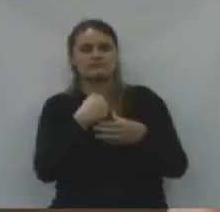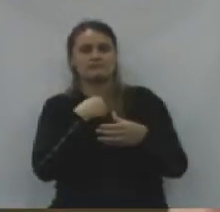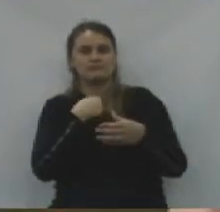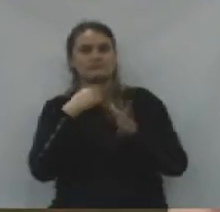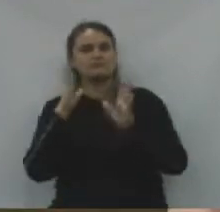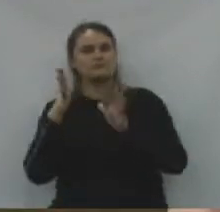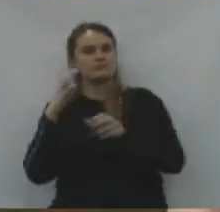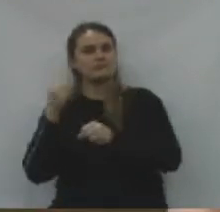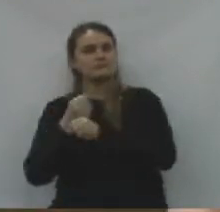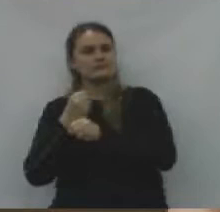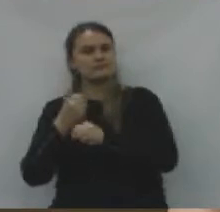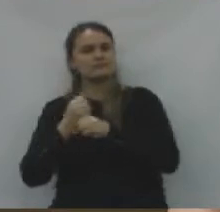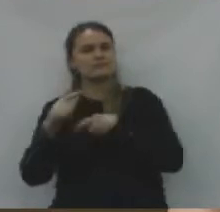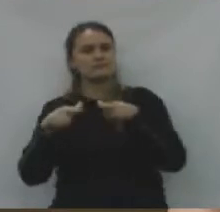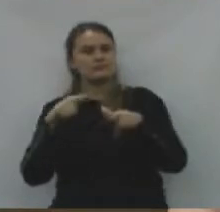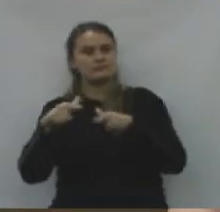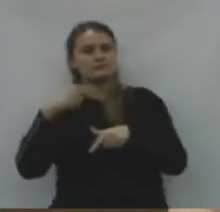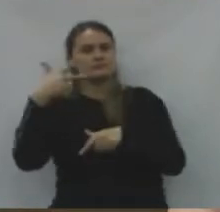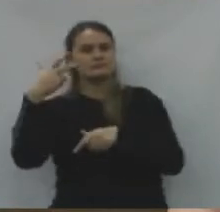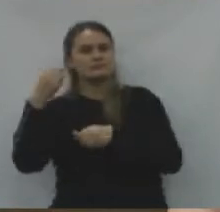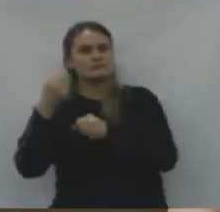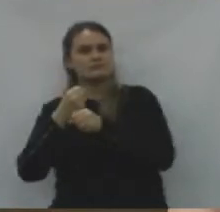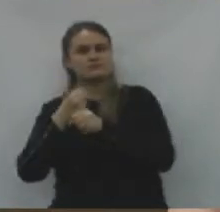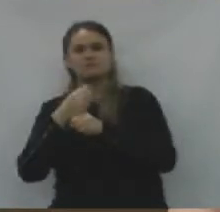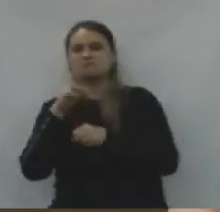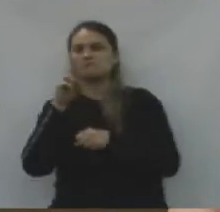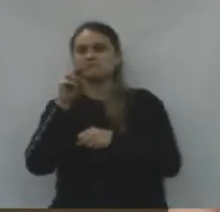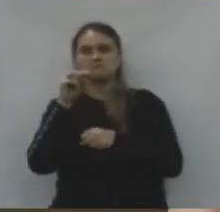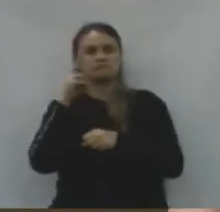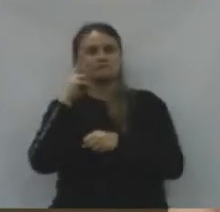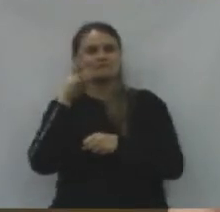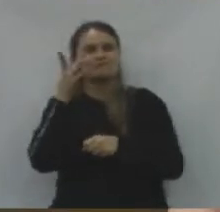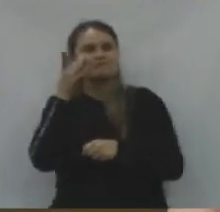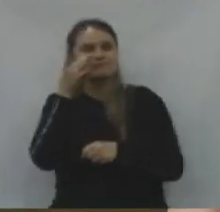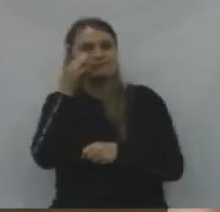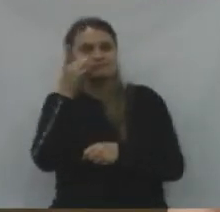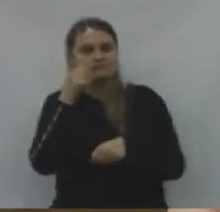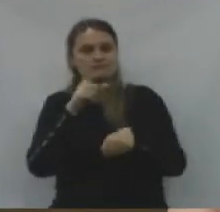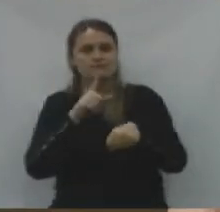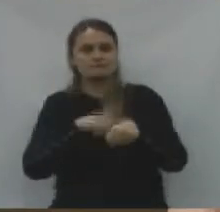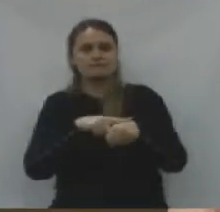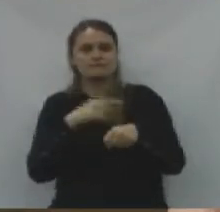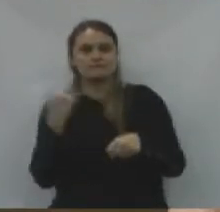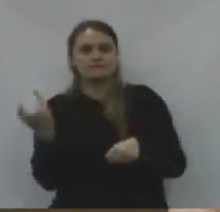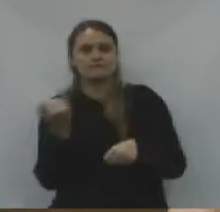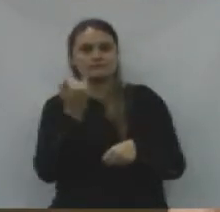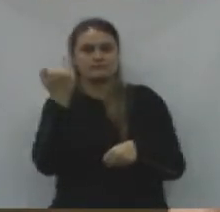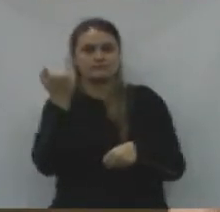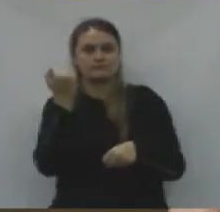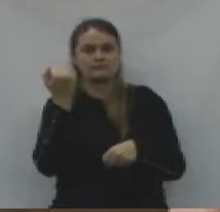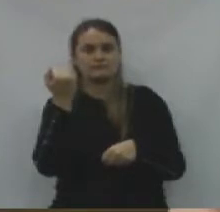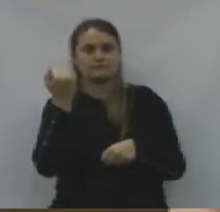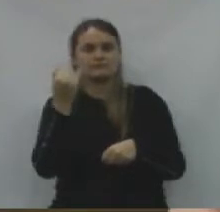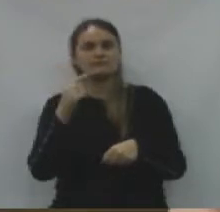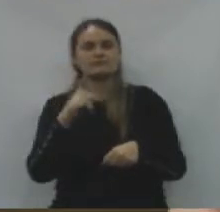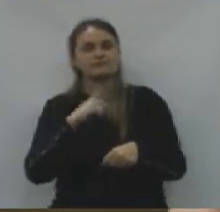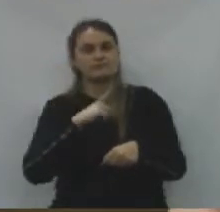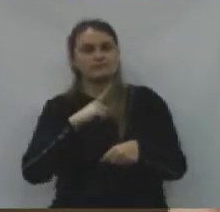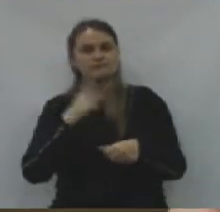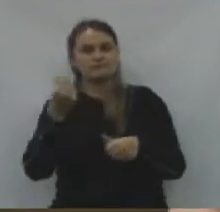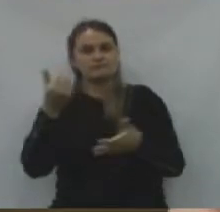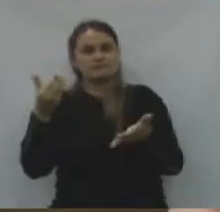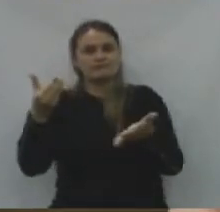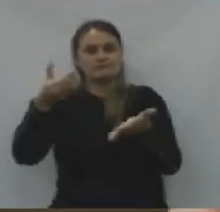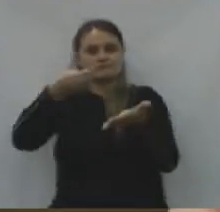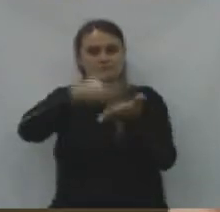tuna de operação há mais de 30 anos nunca havia presenciado o momento tão oportuno e de tanto investimento